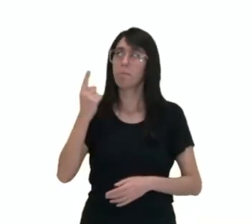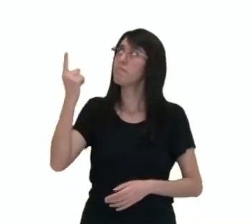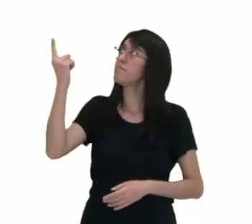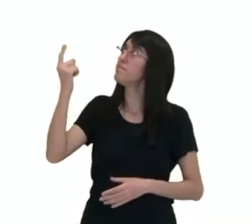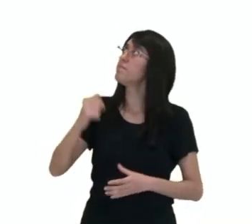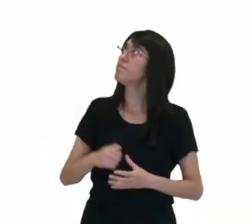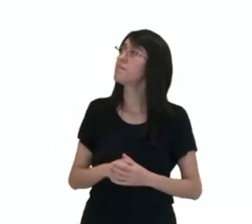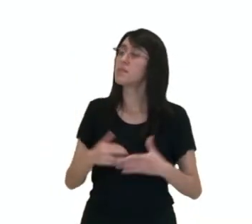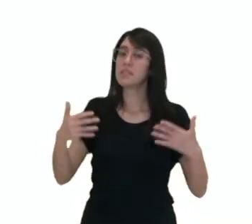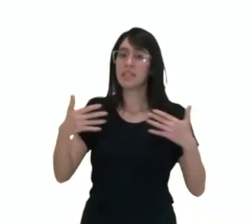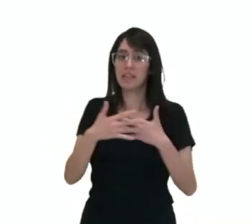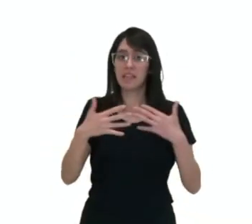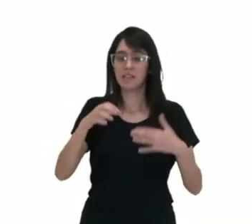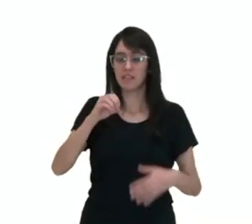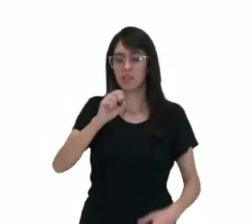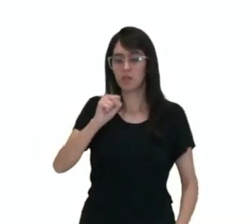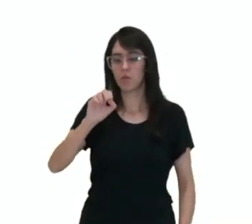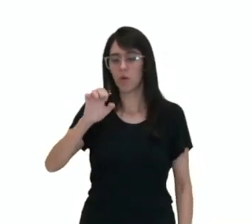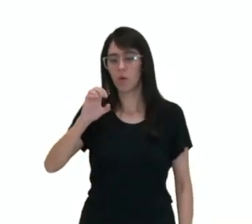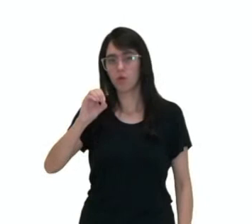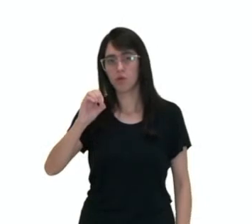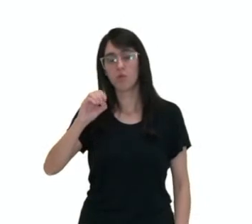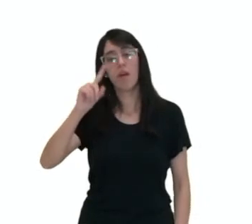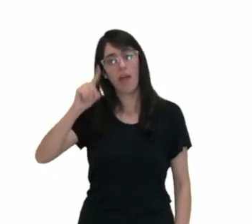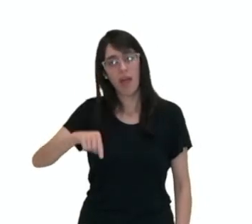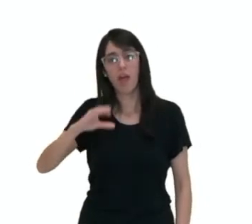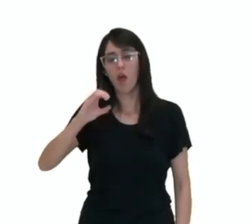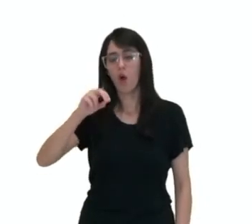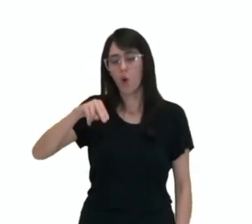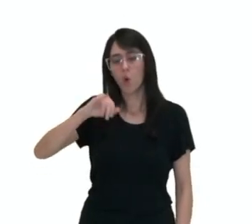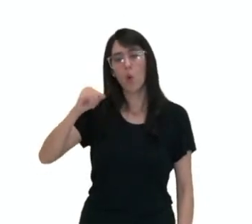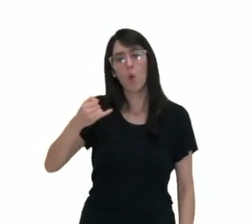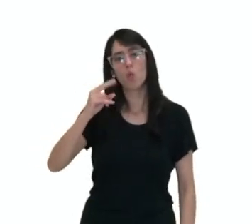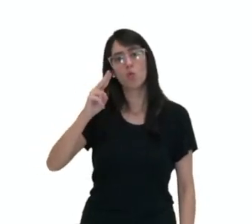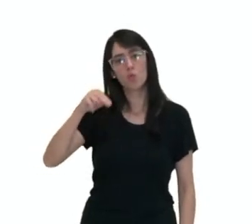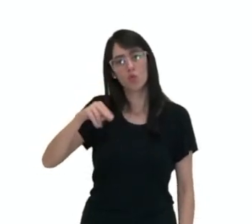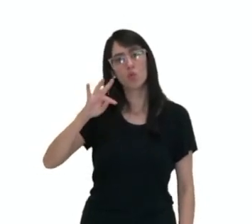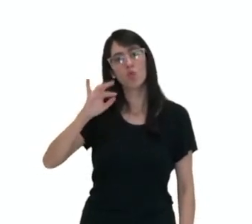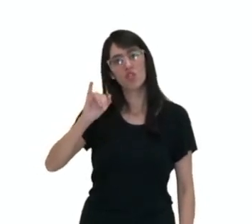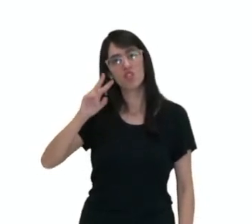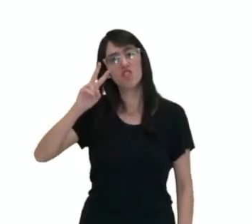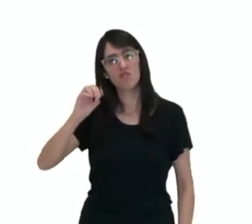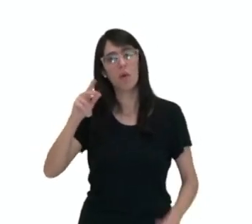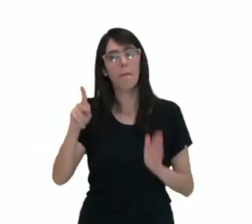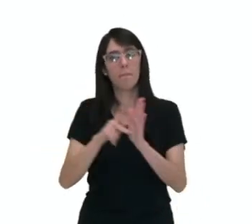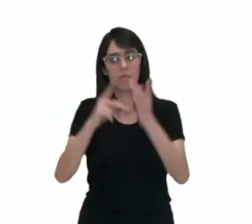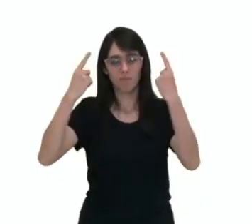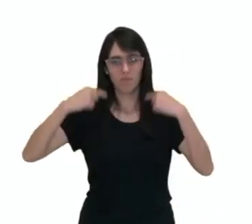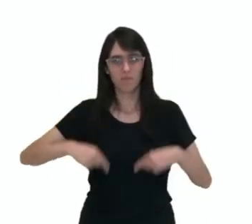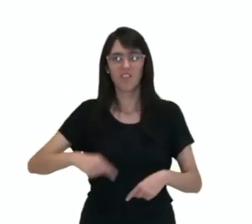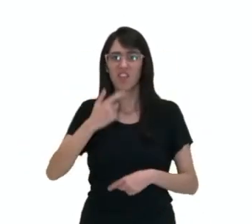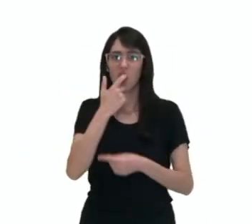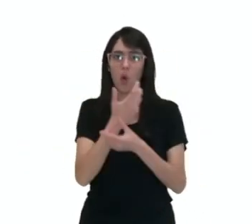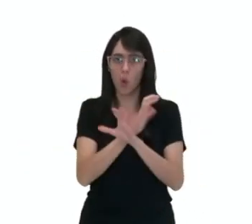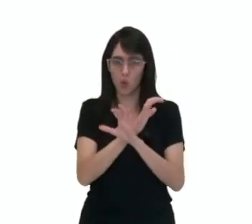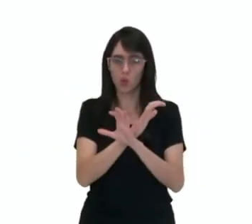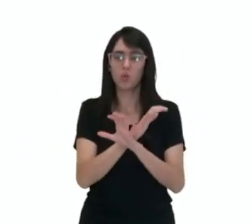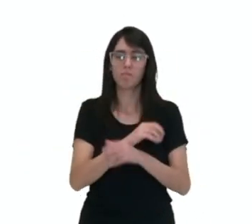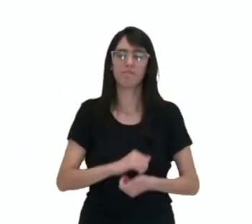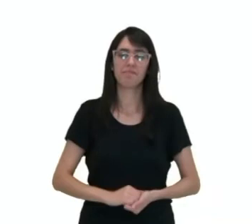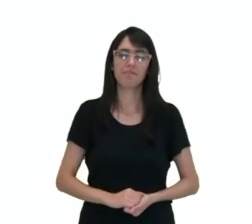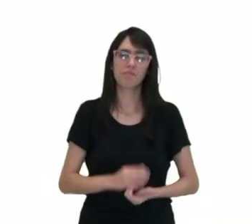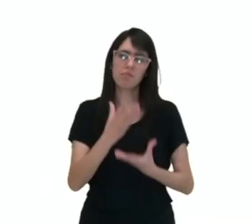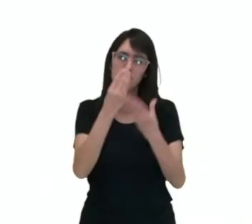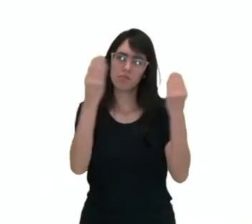tecido ósseo é um tecido conjuntivo que se destaca por ser o principal componente dos ossos do esqueleto. E apesar do que